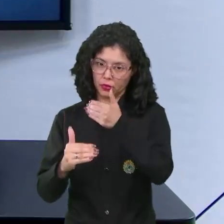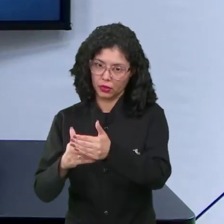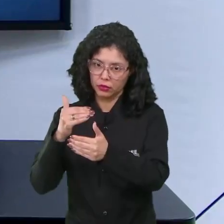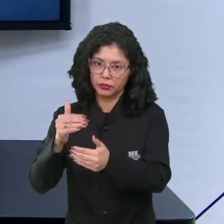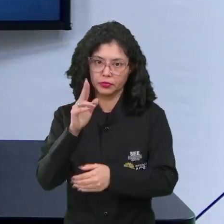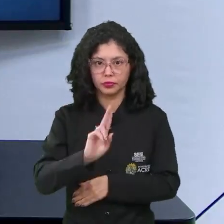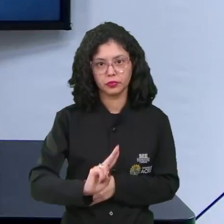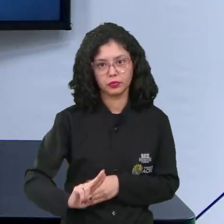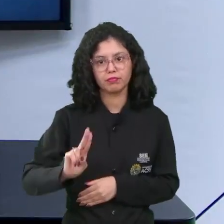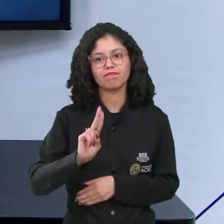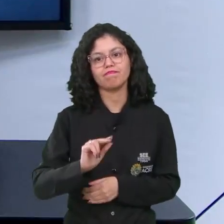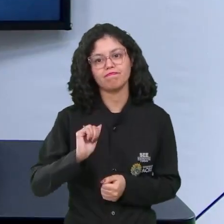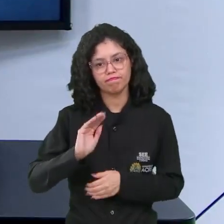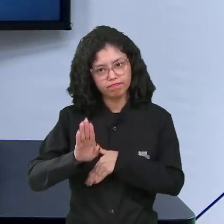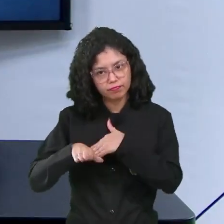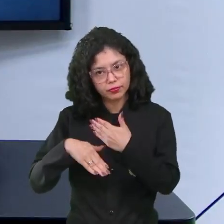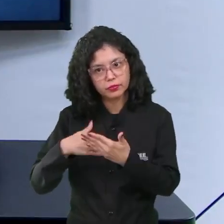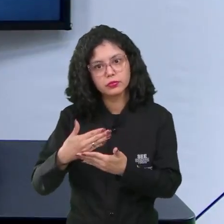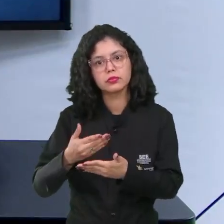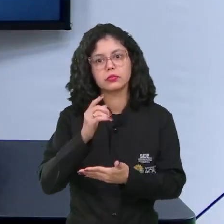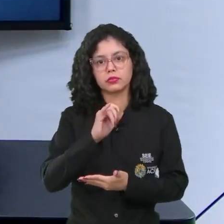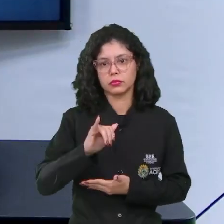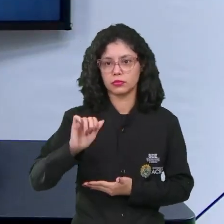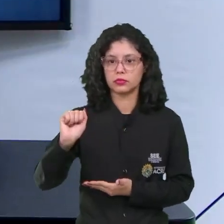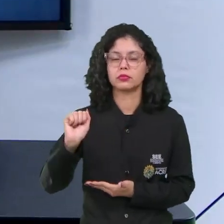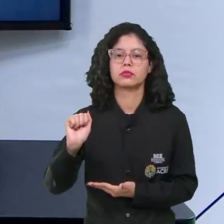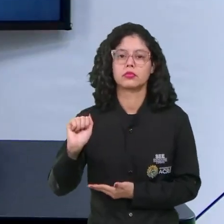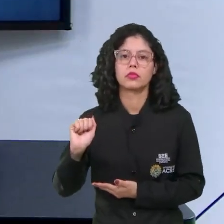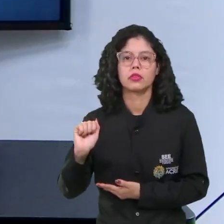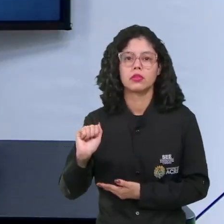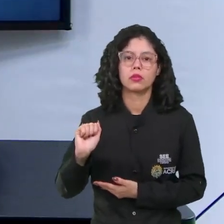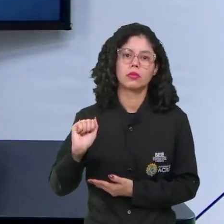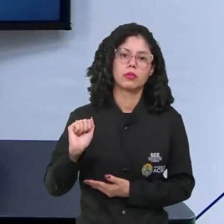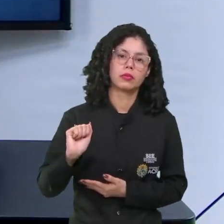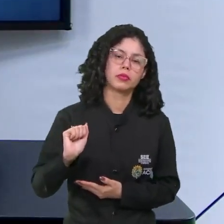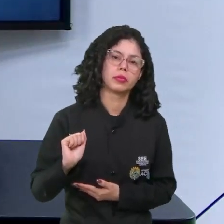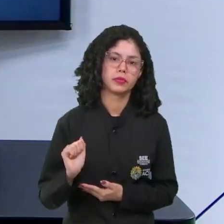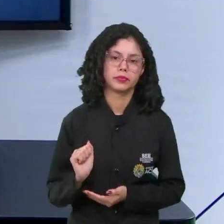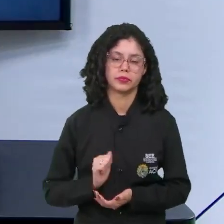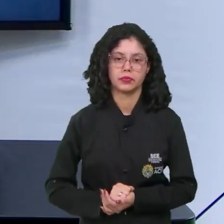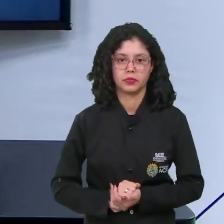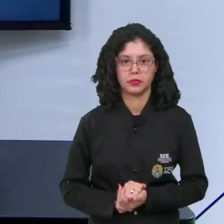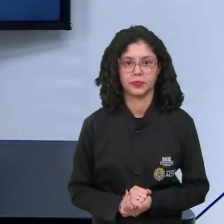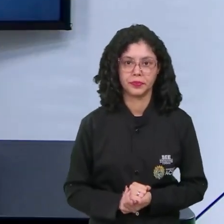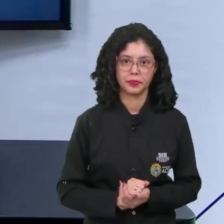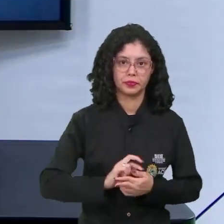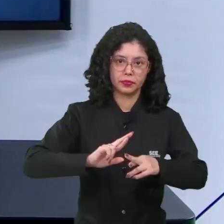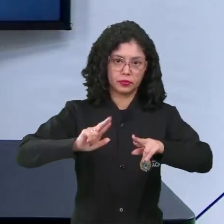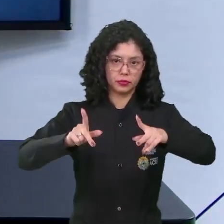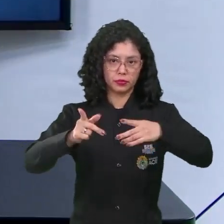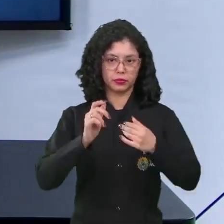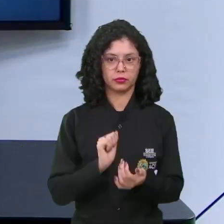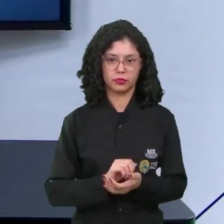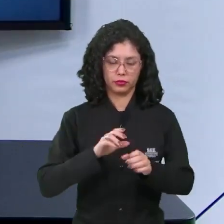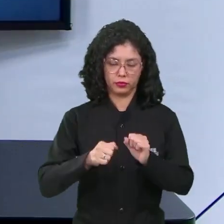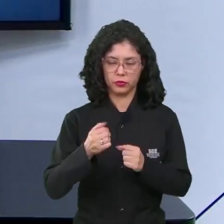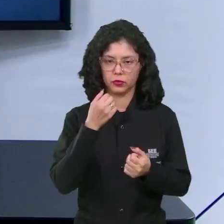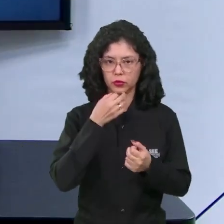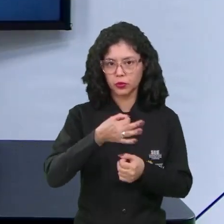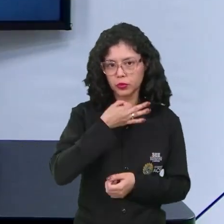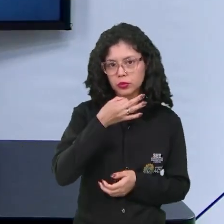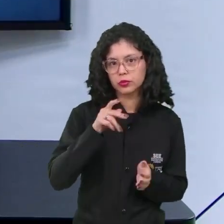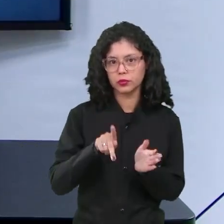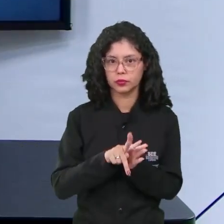se desenvolve esse processo aí da IA, do algoritmo e tal, de formação ali de opinião,